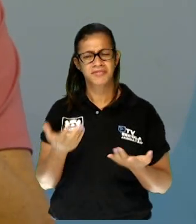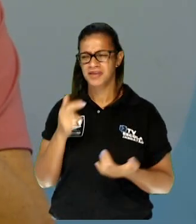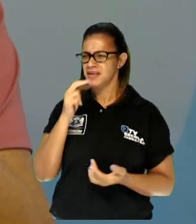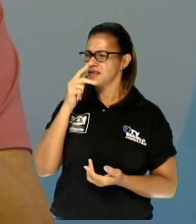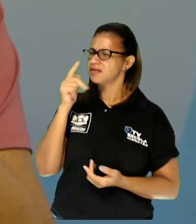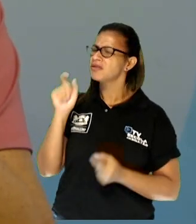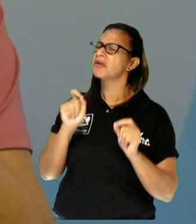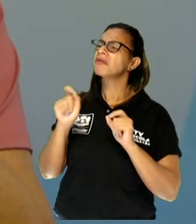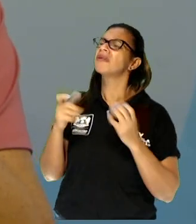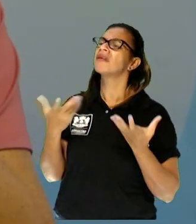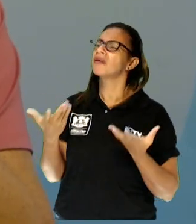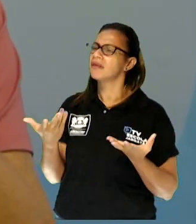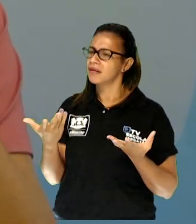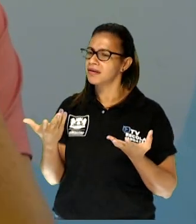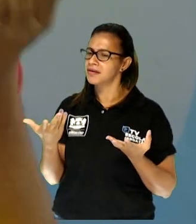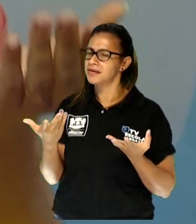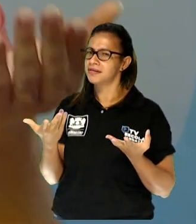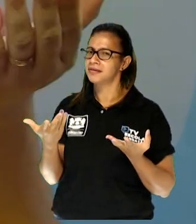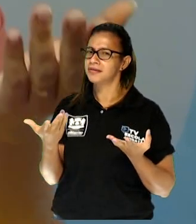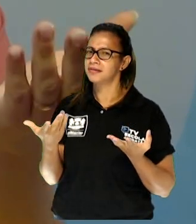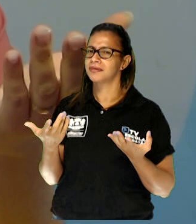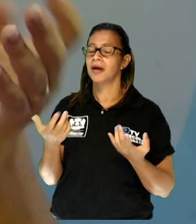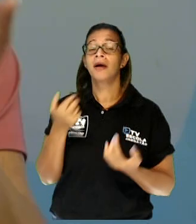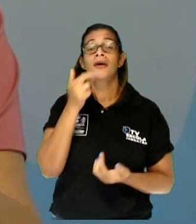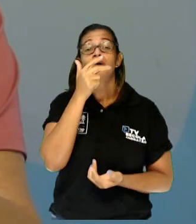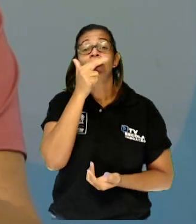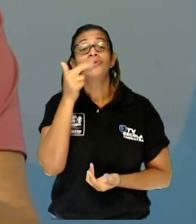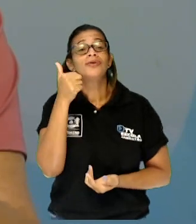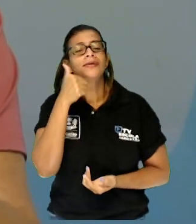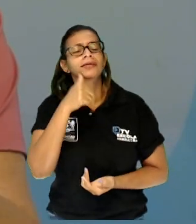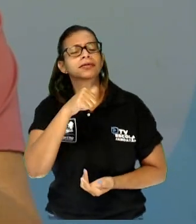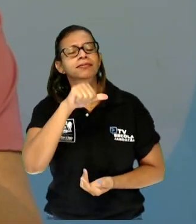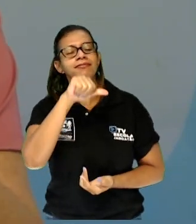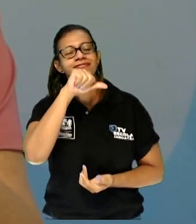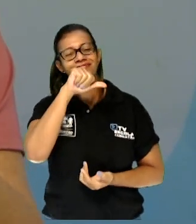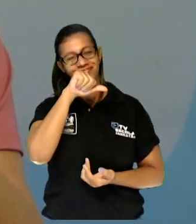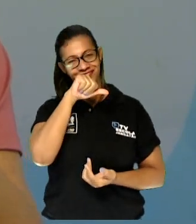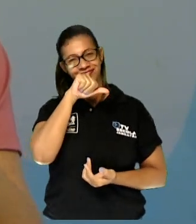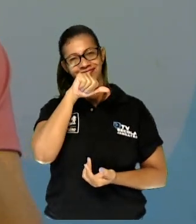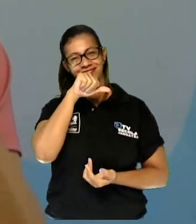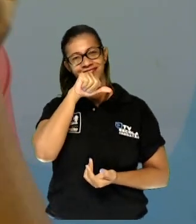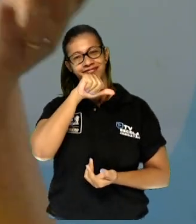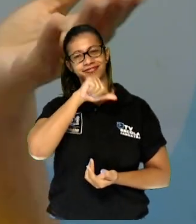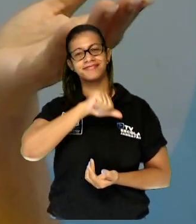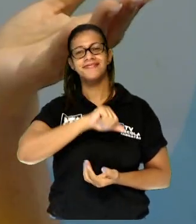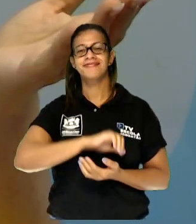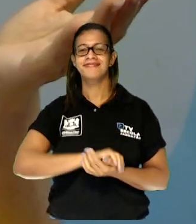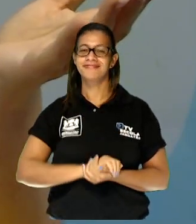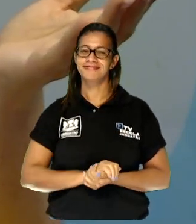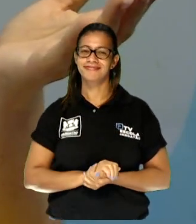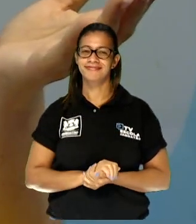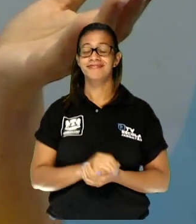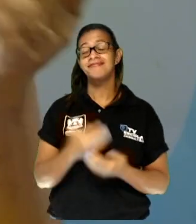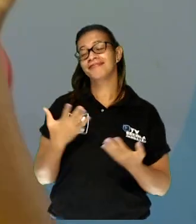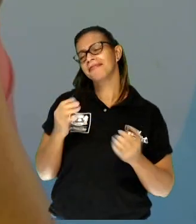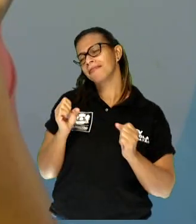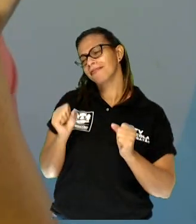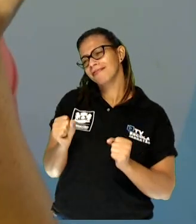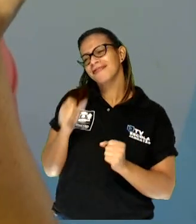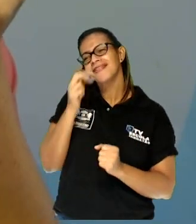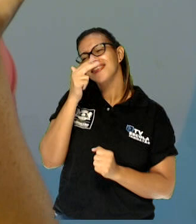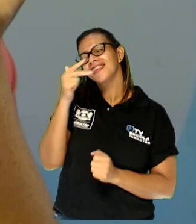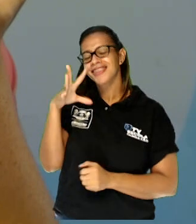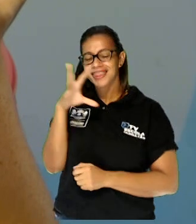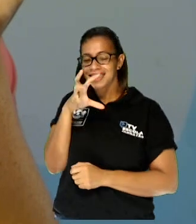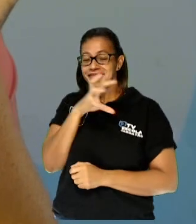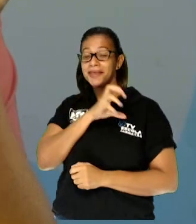você está falando, menina? Cheiro de mãe. Ah, pode ser cheiro de amor ou de